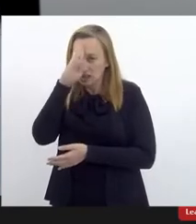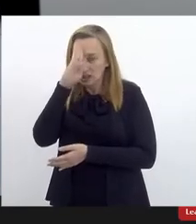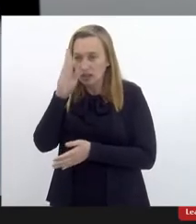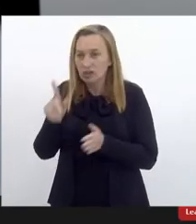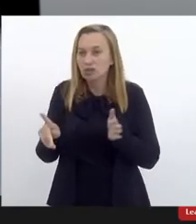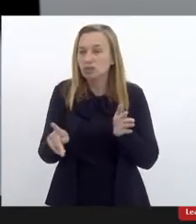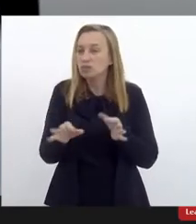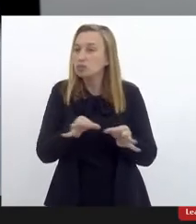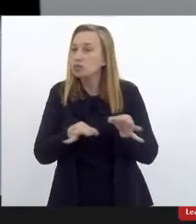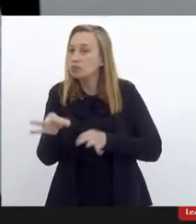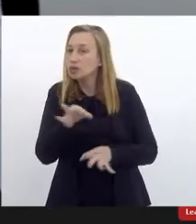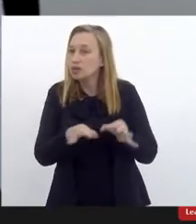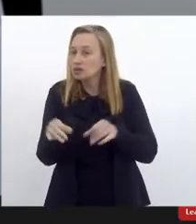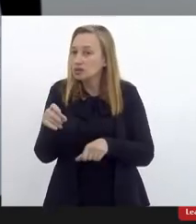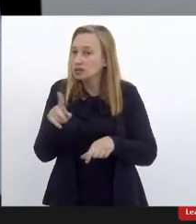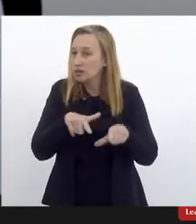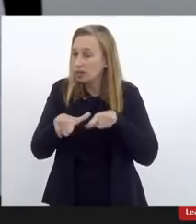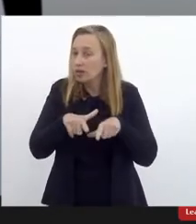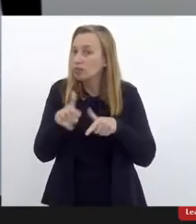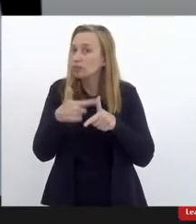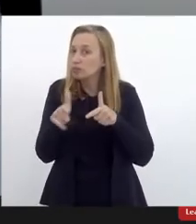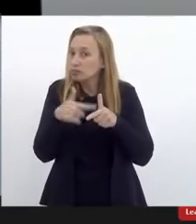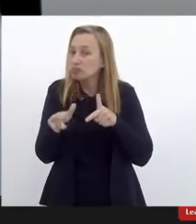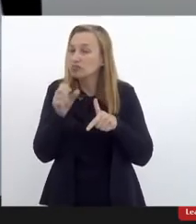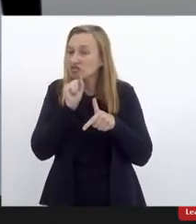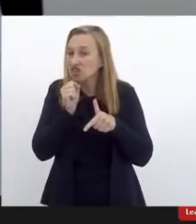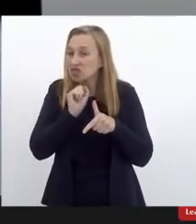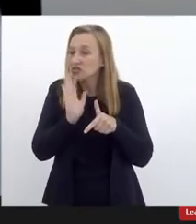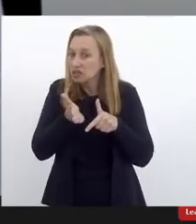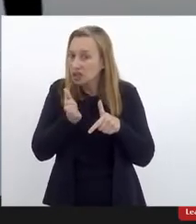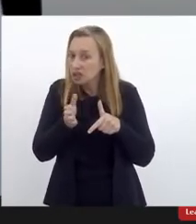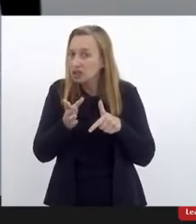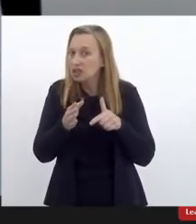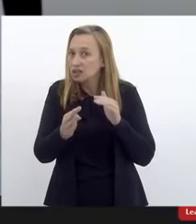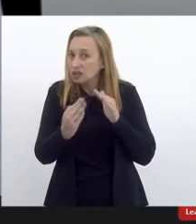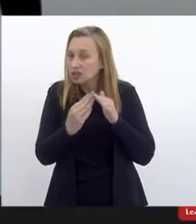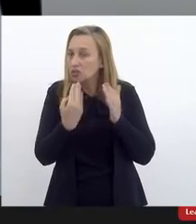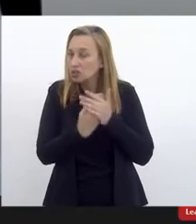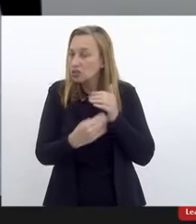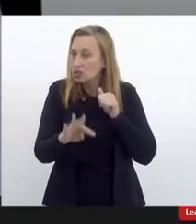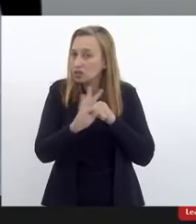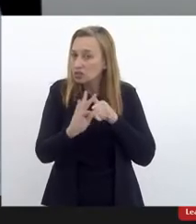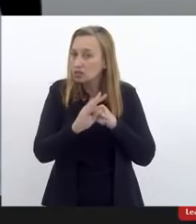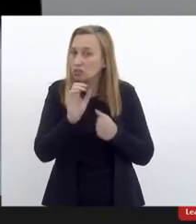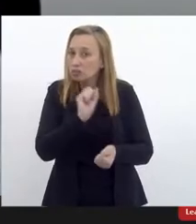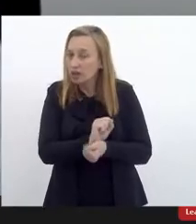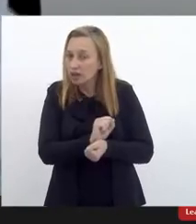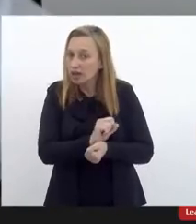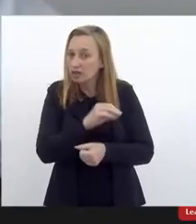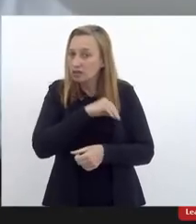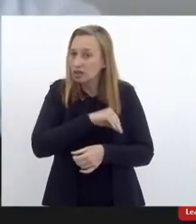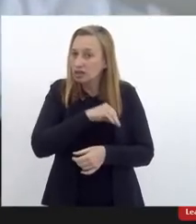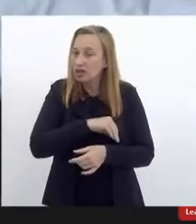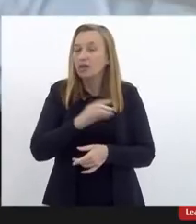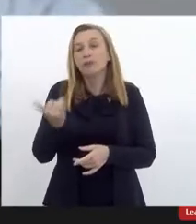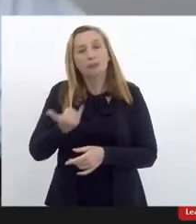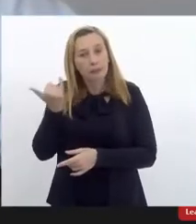plano de cargos, porque isso é um problema antigo, né, na FAETEC, né? Uma trava, um congelamento no plano de cargos, e é